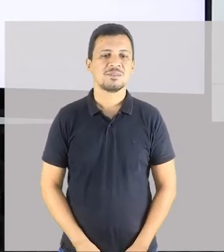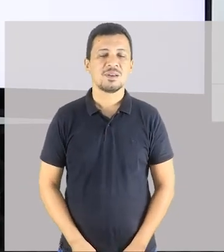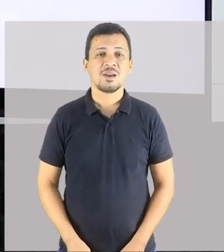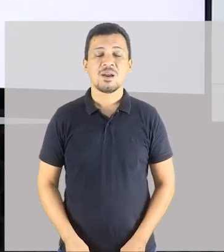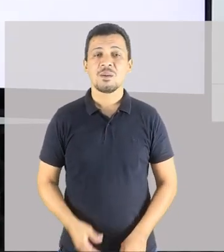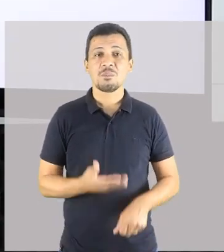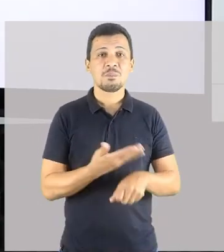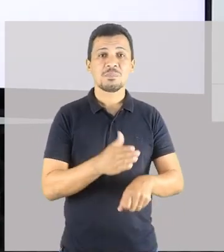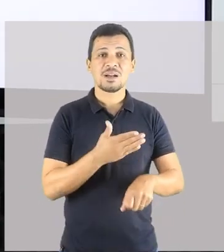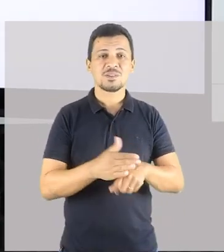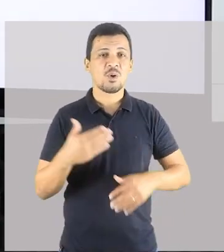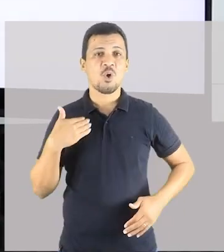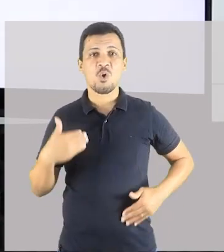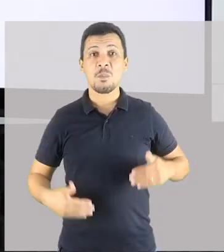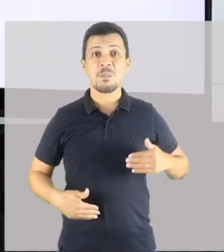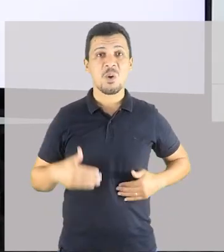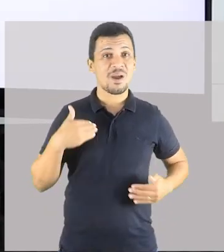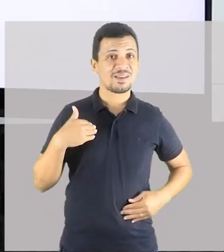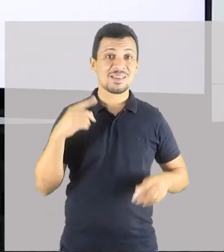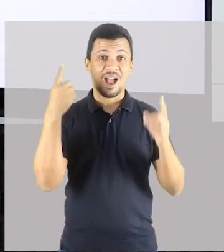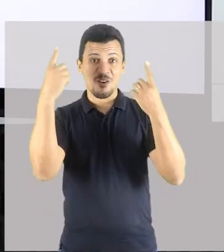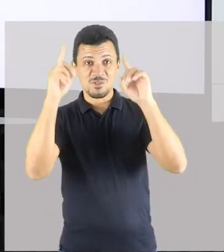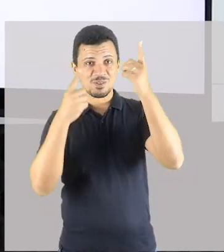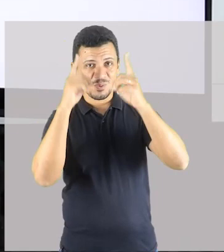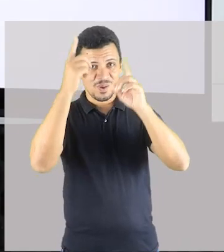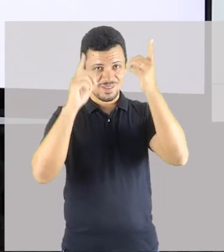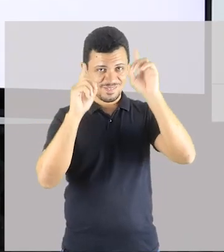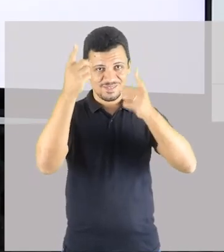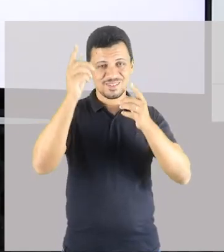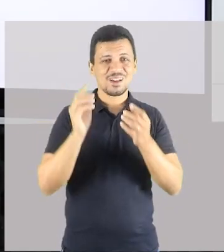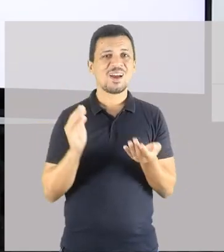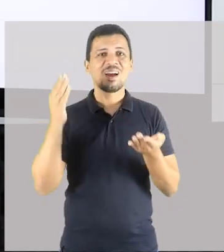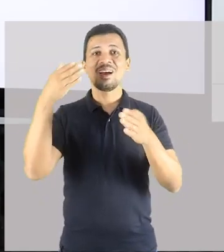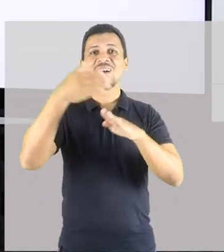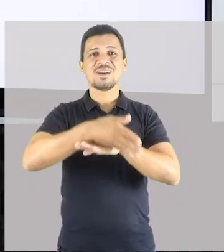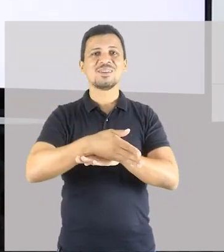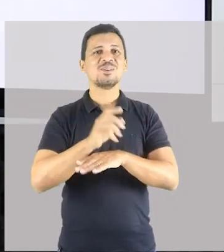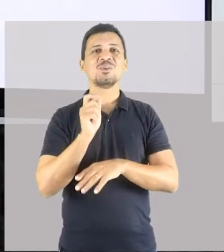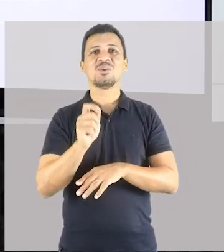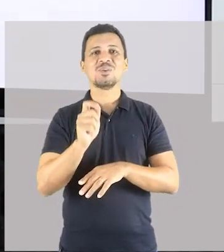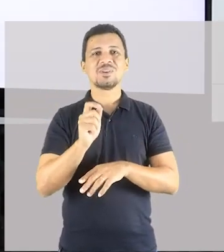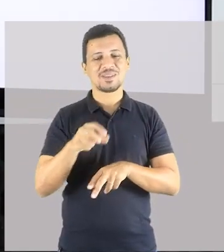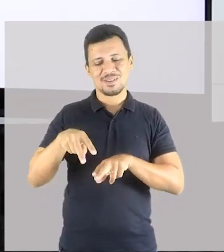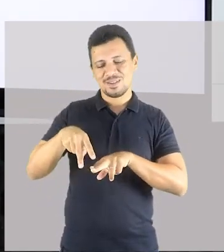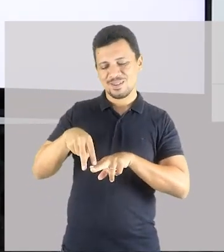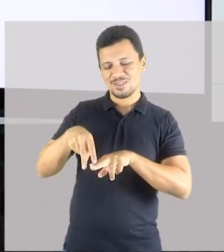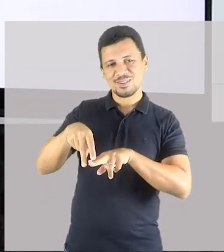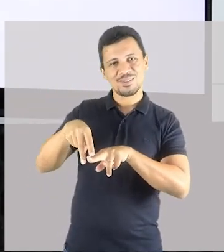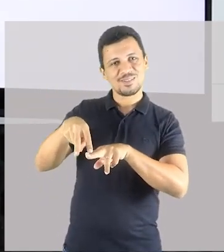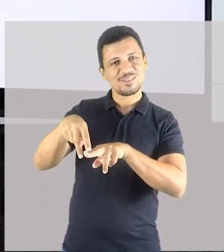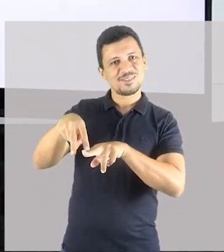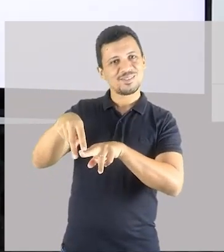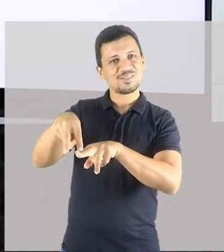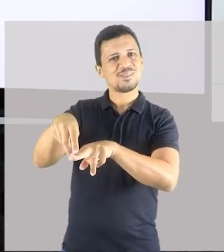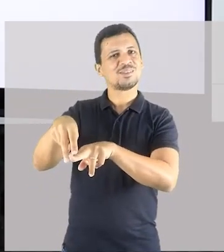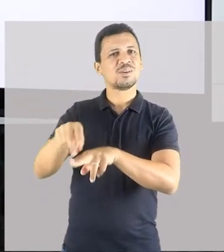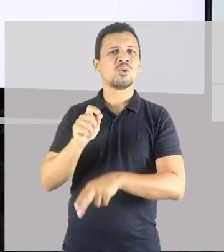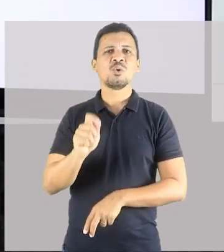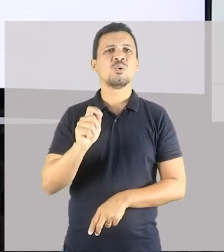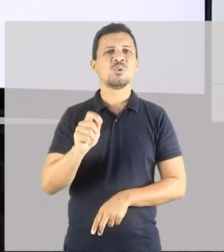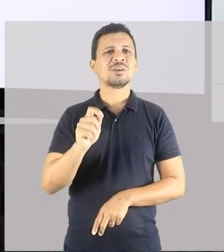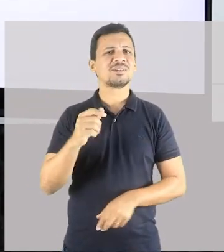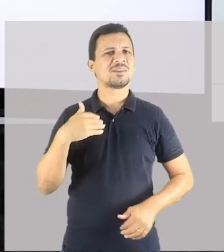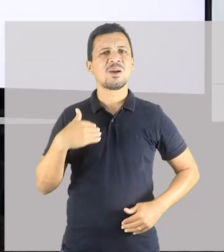Práticas corporais de aventura, que é onde está inserido, tá, a modalidade de skate. Então, o que são essas